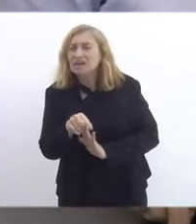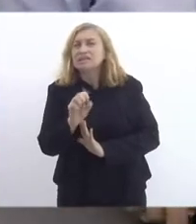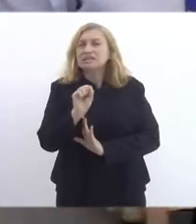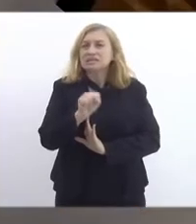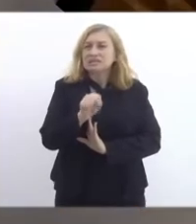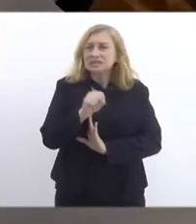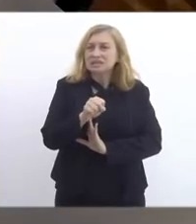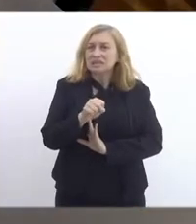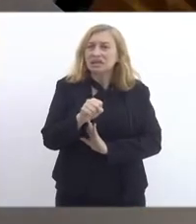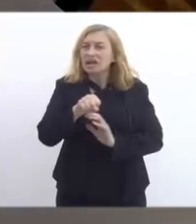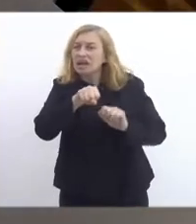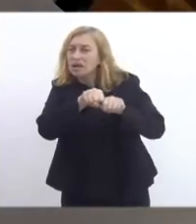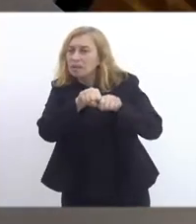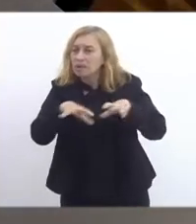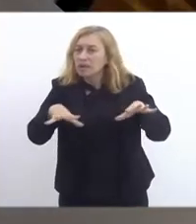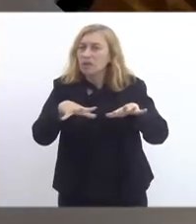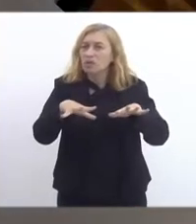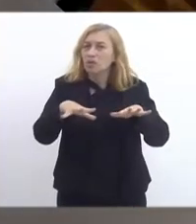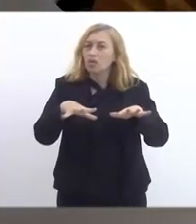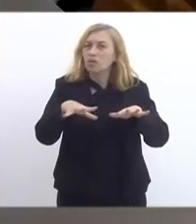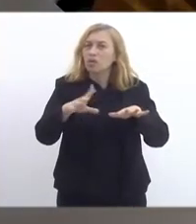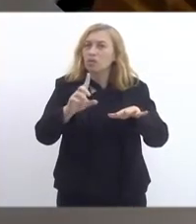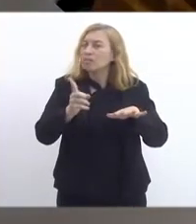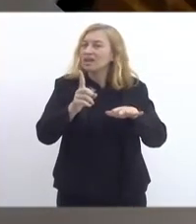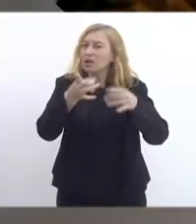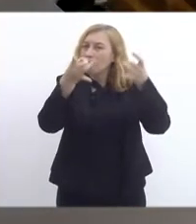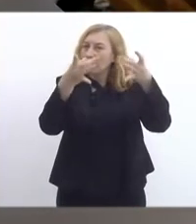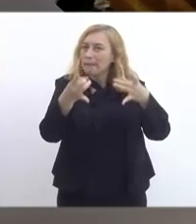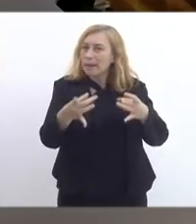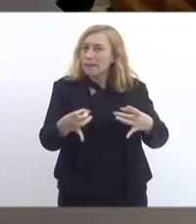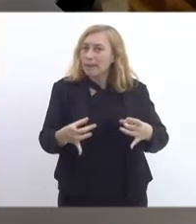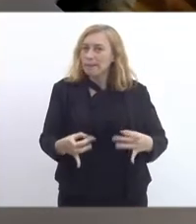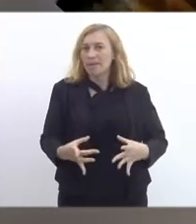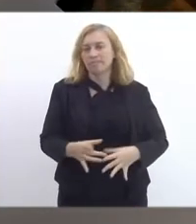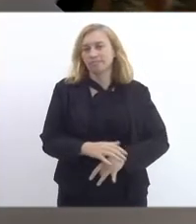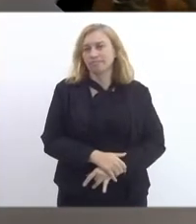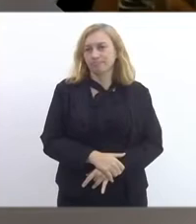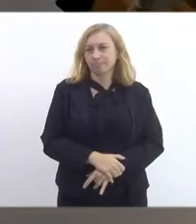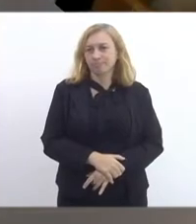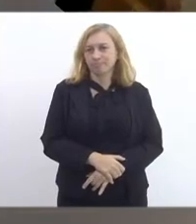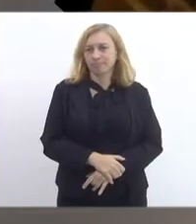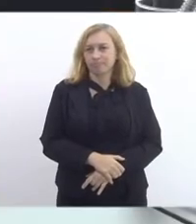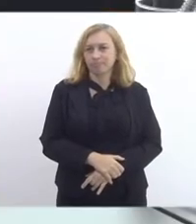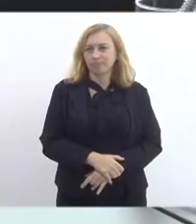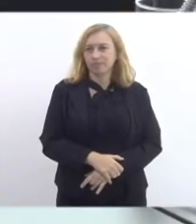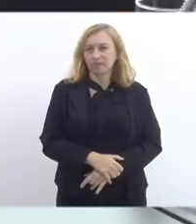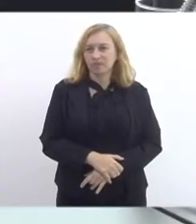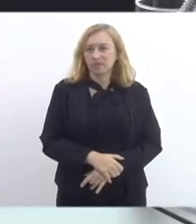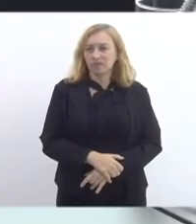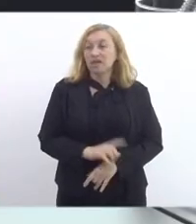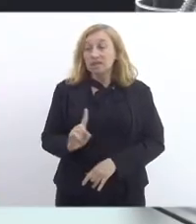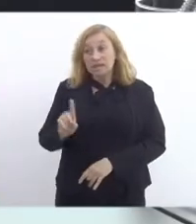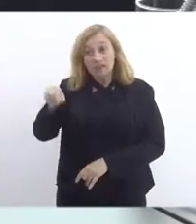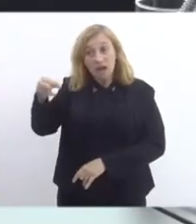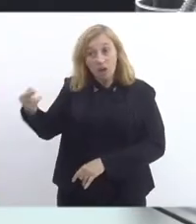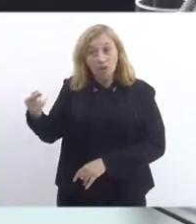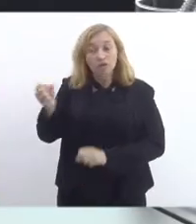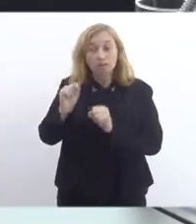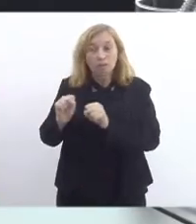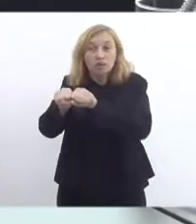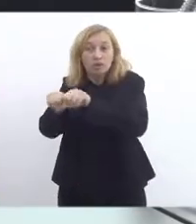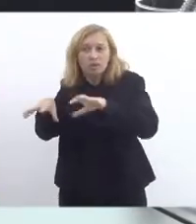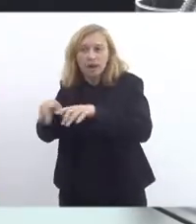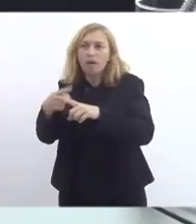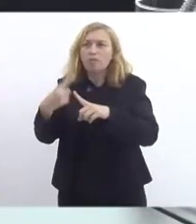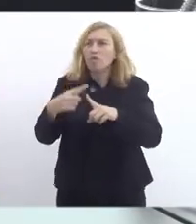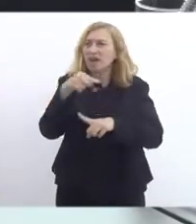Sim, querida, ela ampliou, mas não detalhou. Olha, se a outra pôde ampliar, por que,